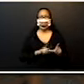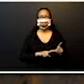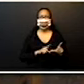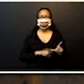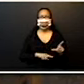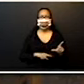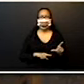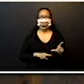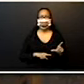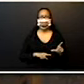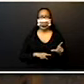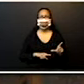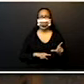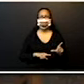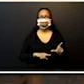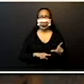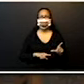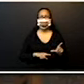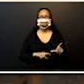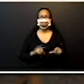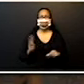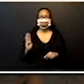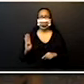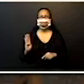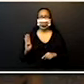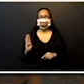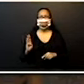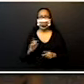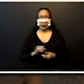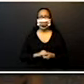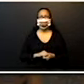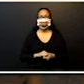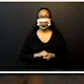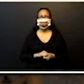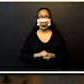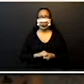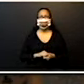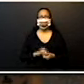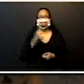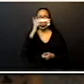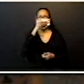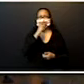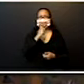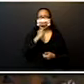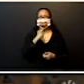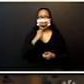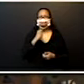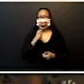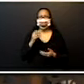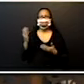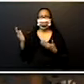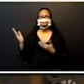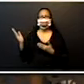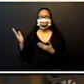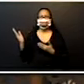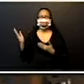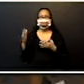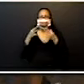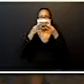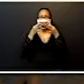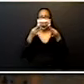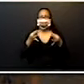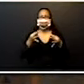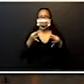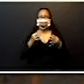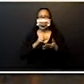observando o exemplo. Olha que bonitinho que fica. Olha lá. Presta atenção